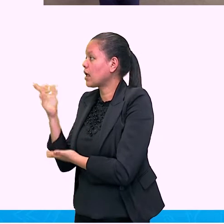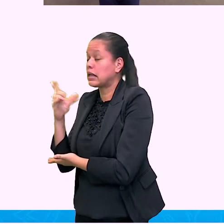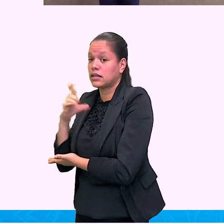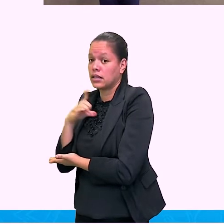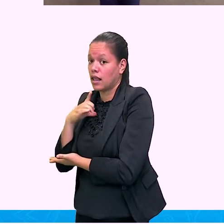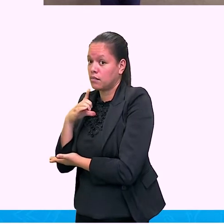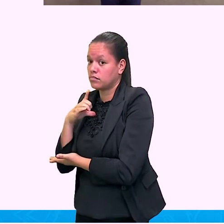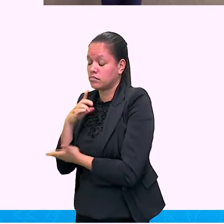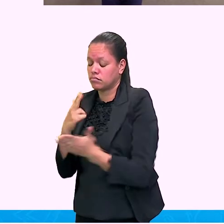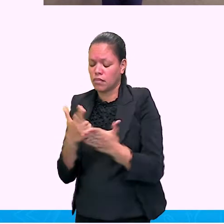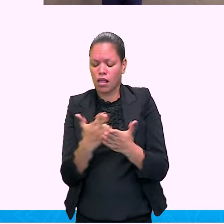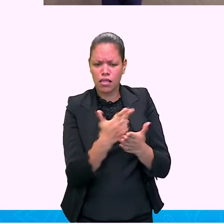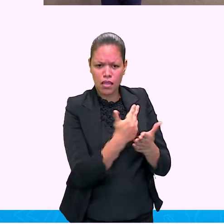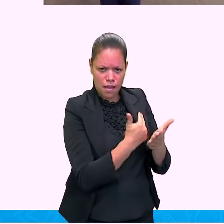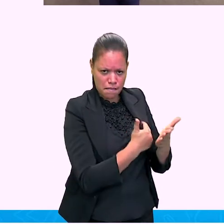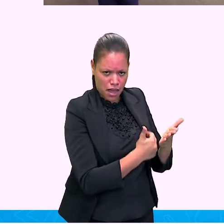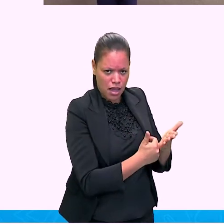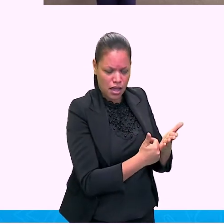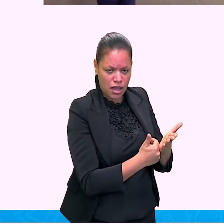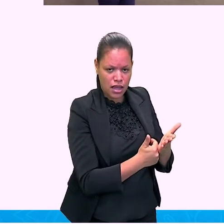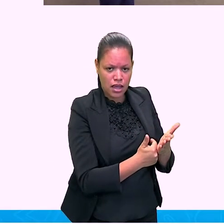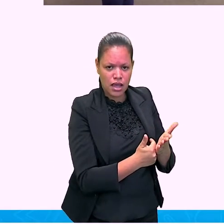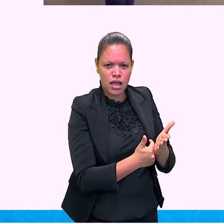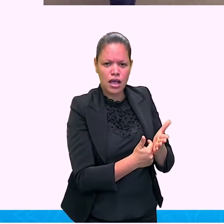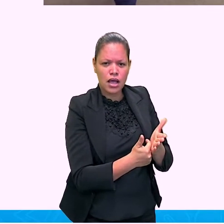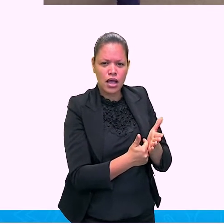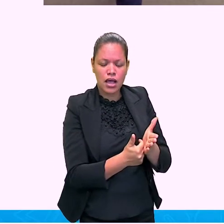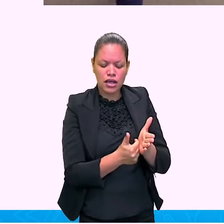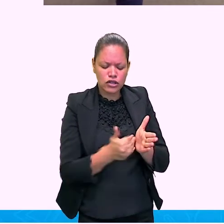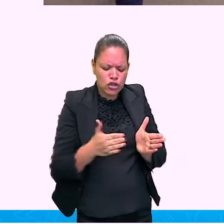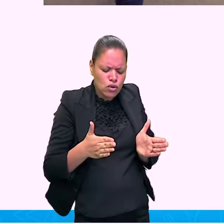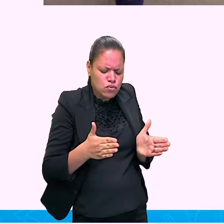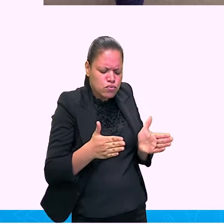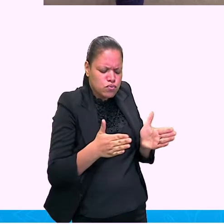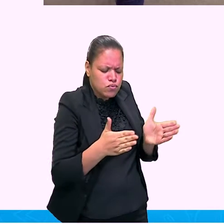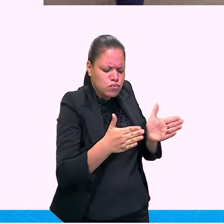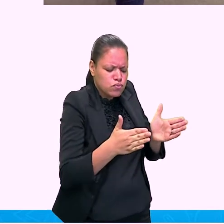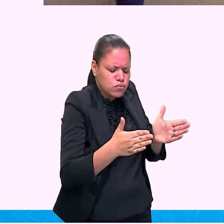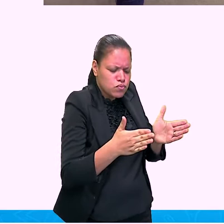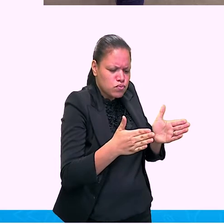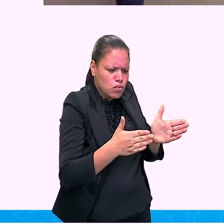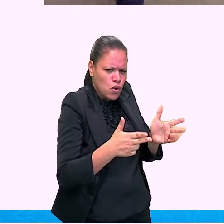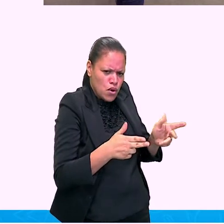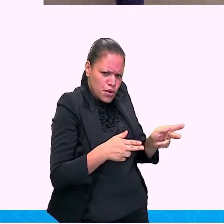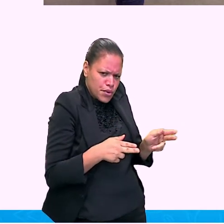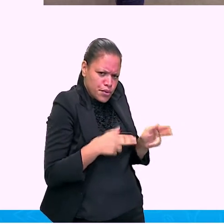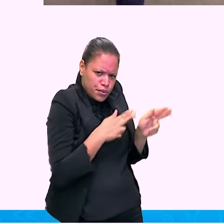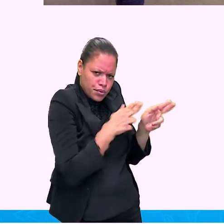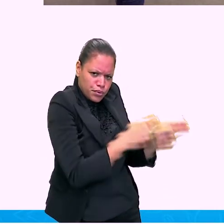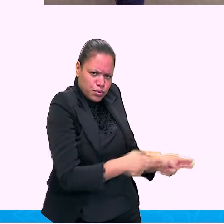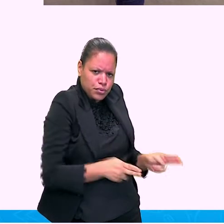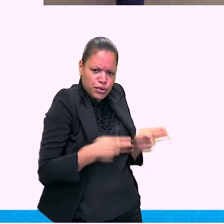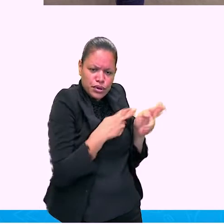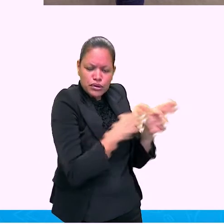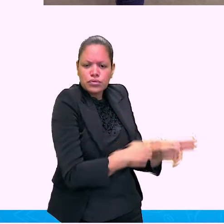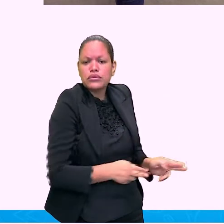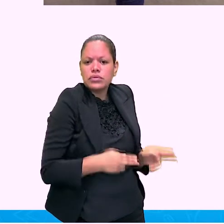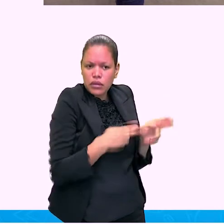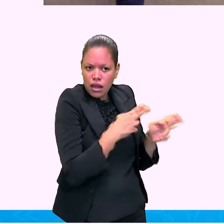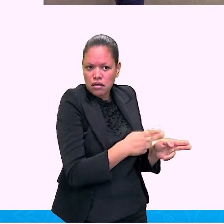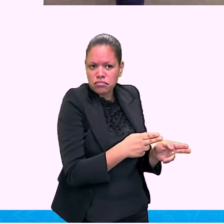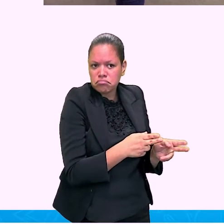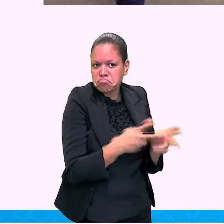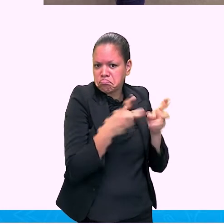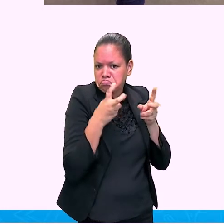aí trilhos de trem. Então, você consegue perceber duas retas paralelas. Olha aqui nos trilhos, Os